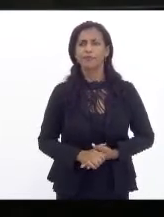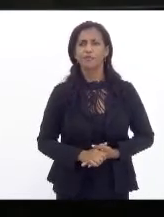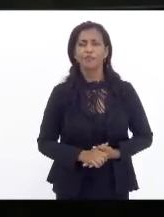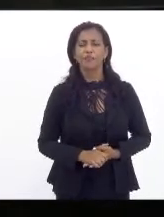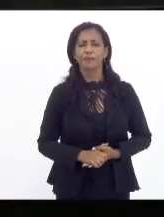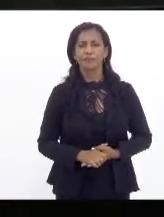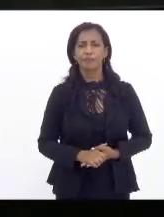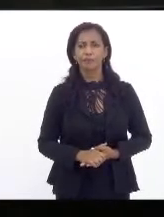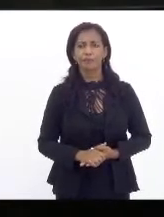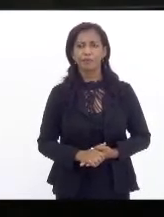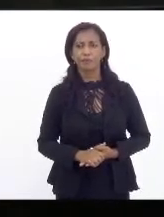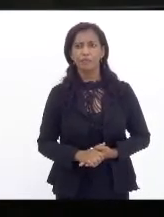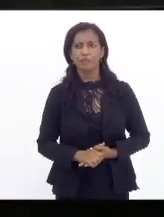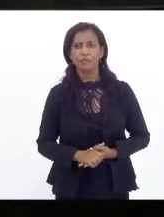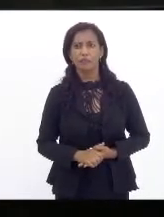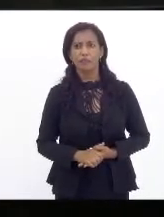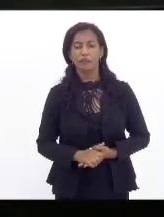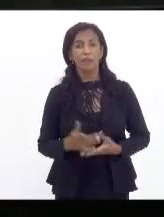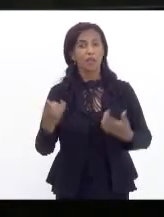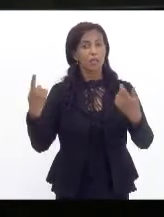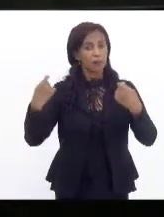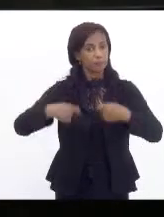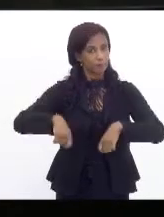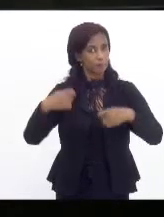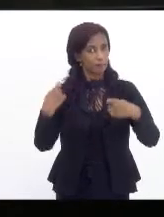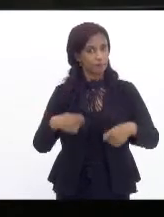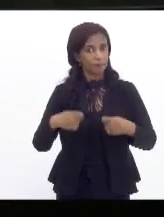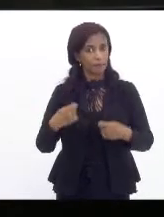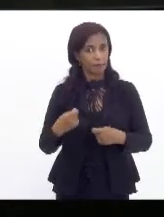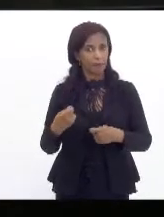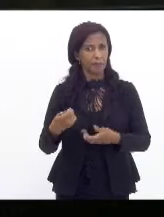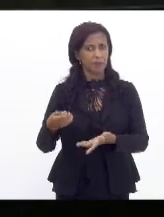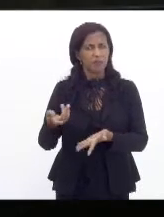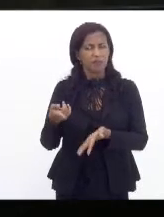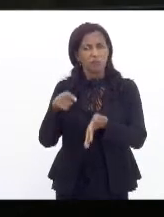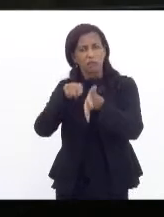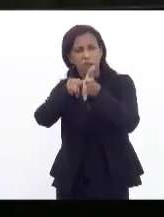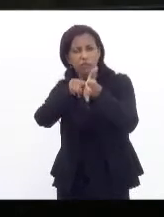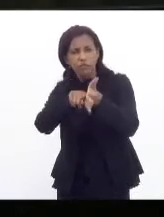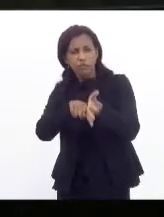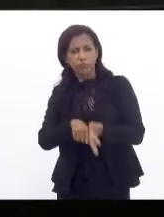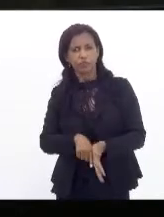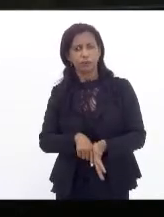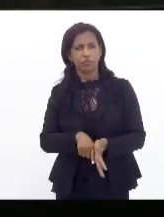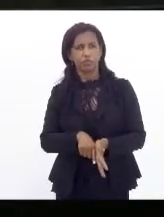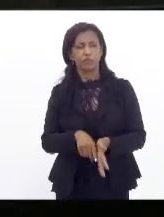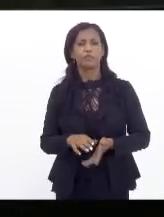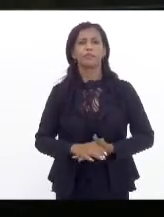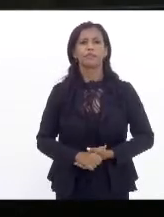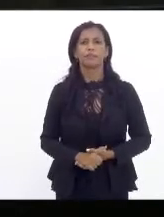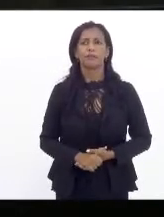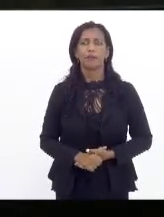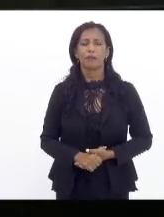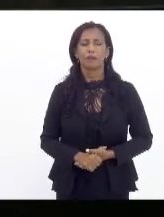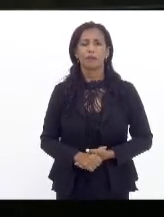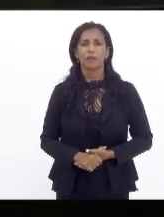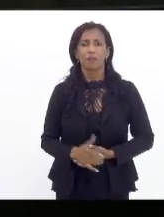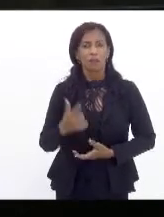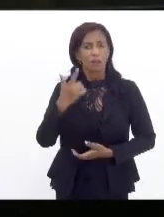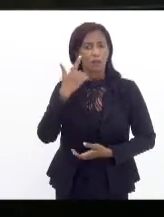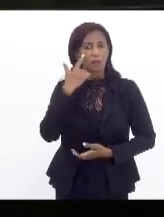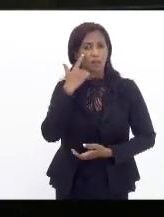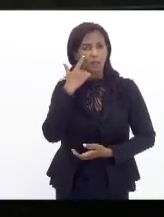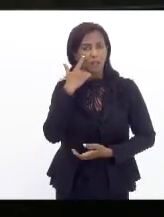que estão afetando a saúde, que precisam de investigação, deputado Valdec. Está mexendo com a área